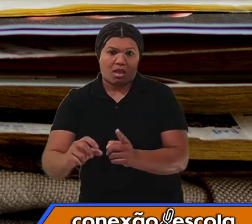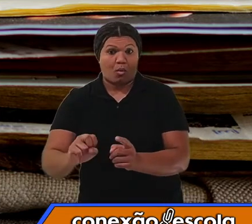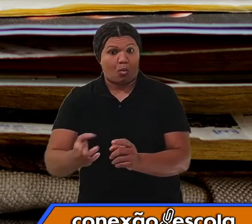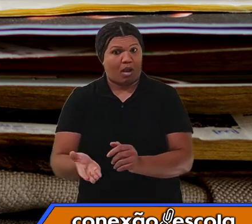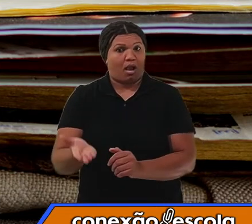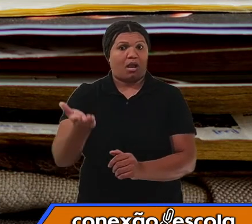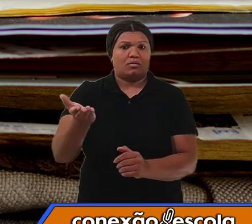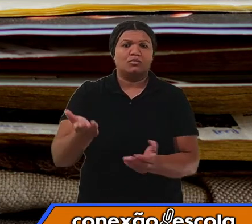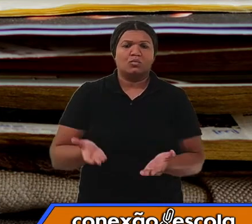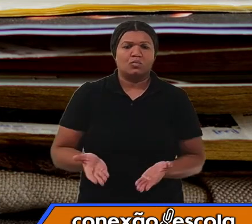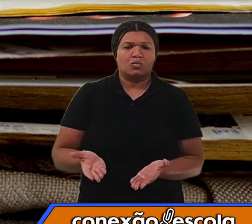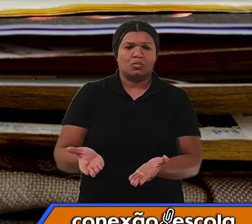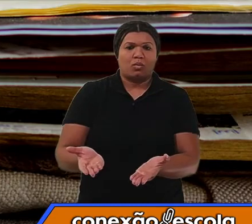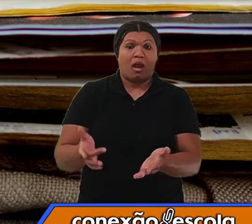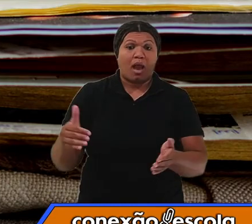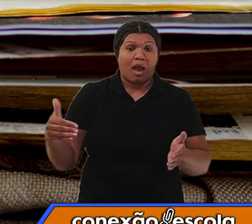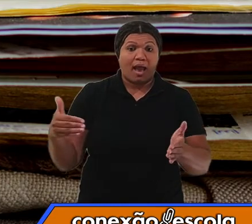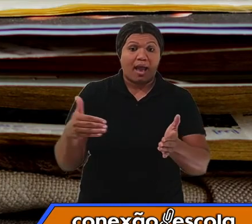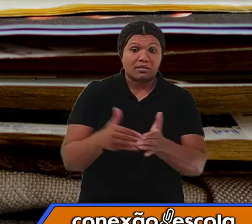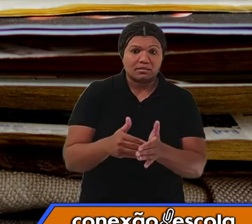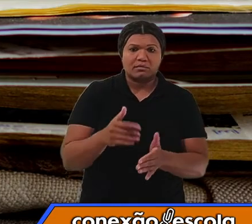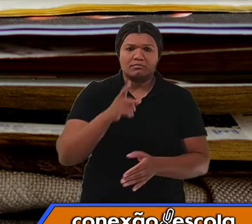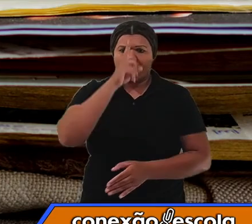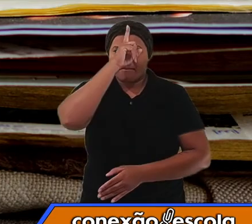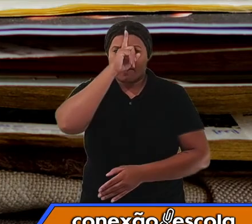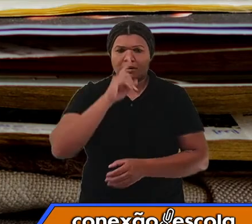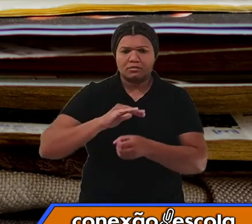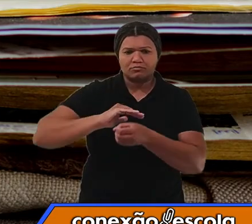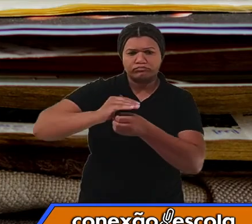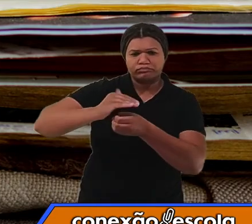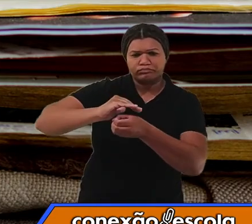para assar até dourar a superfície.